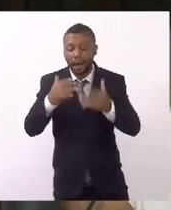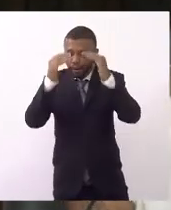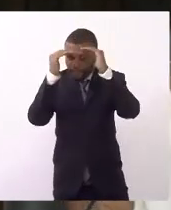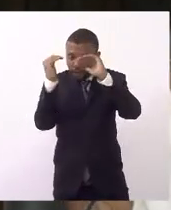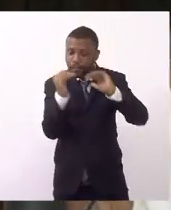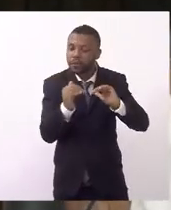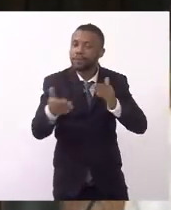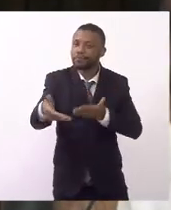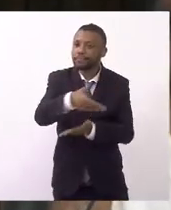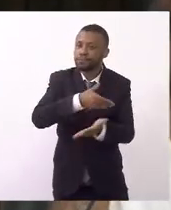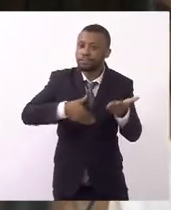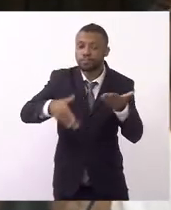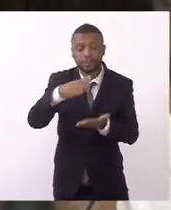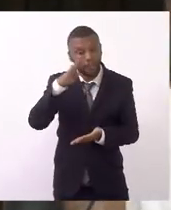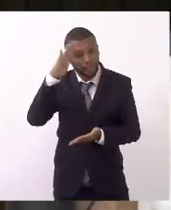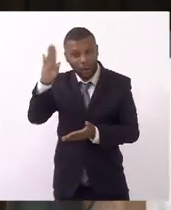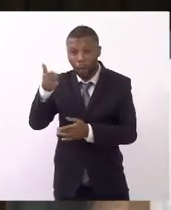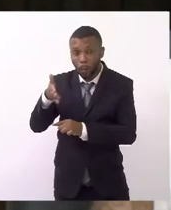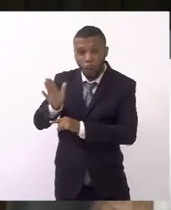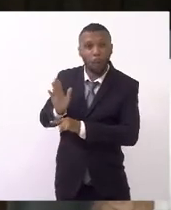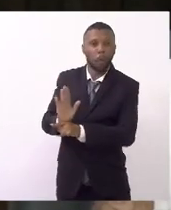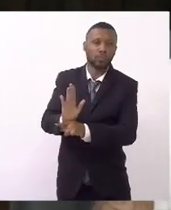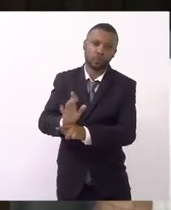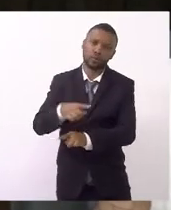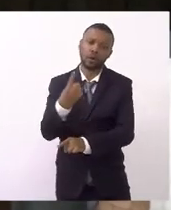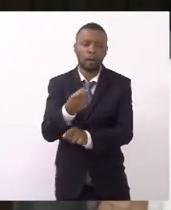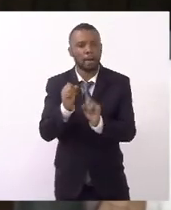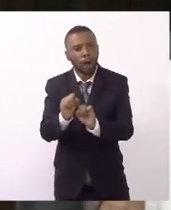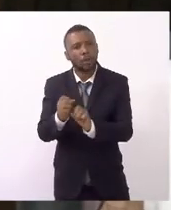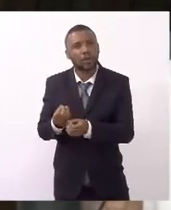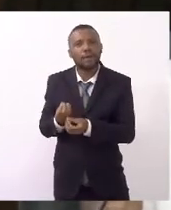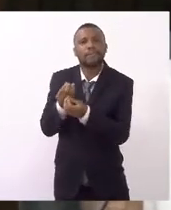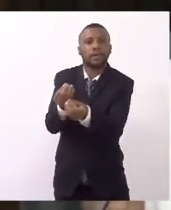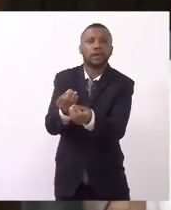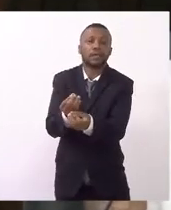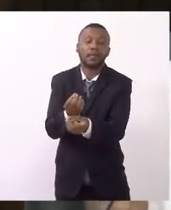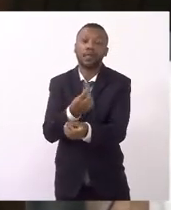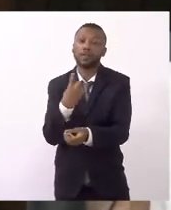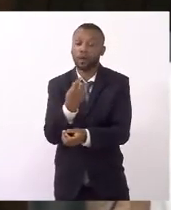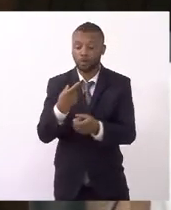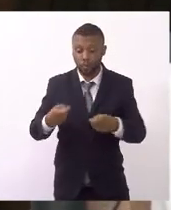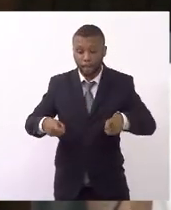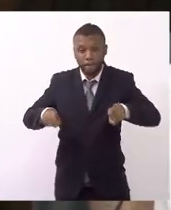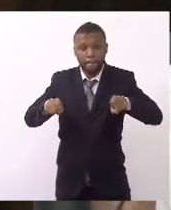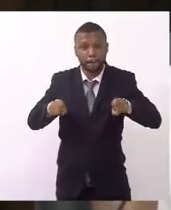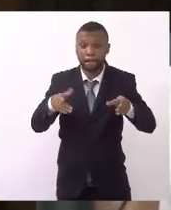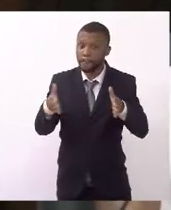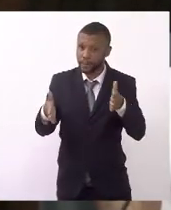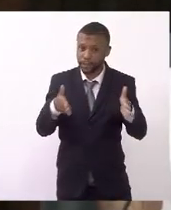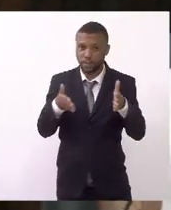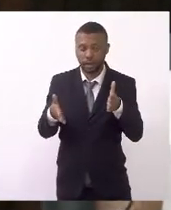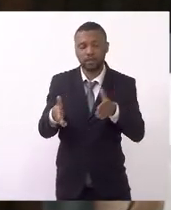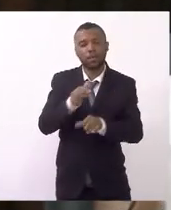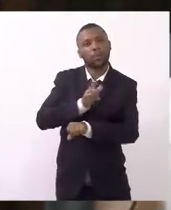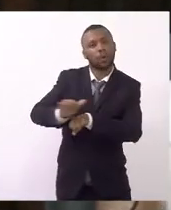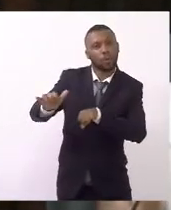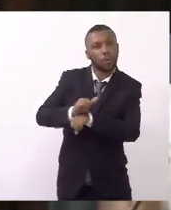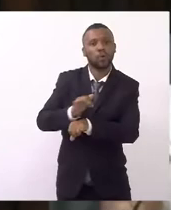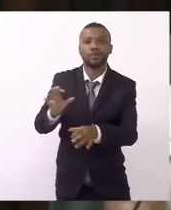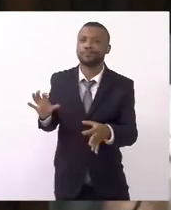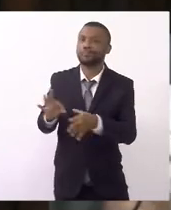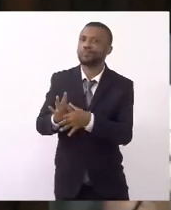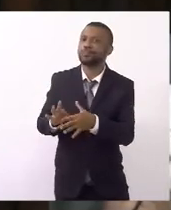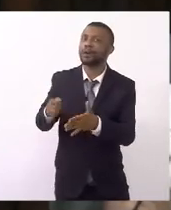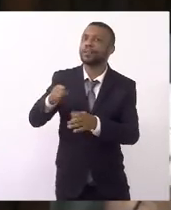é a principal contribuição que a gente pode dar para isso é fazer com que o nosso mandato seja uma ferramenta da luta